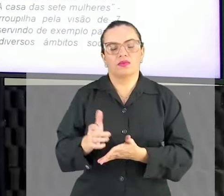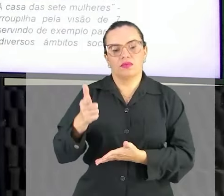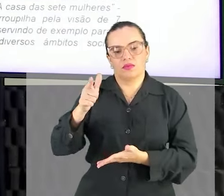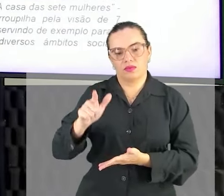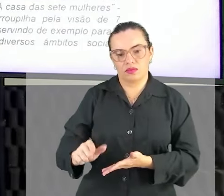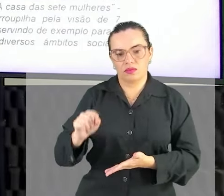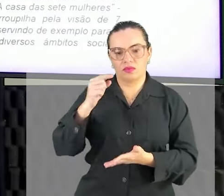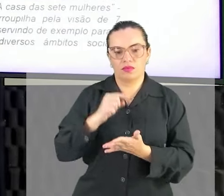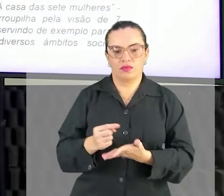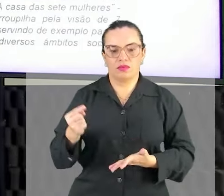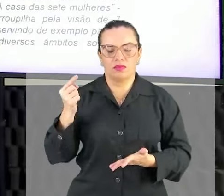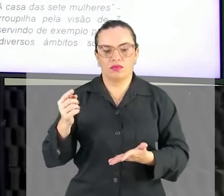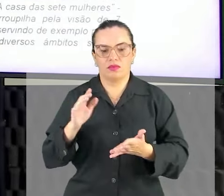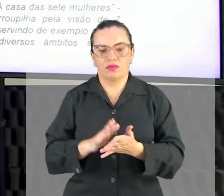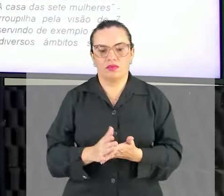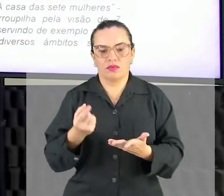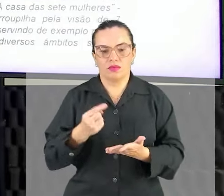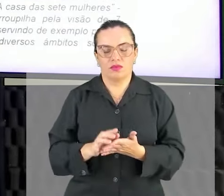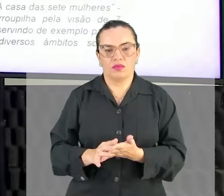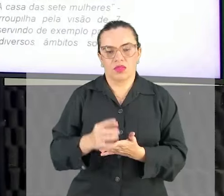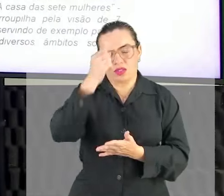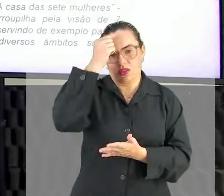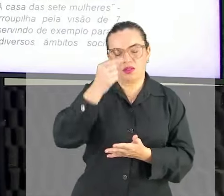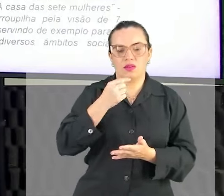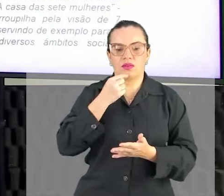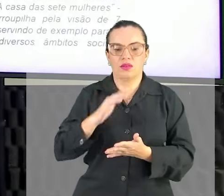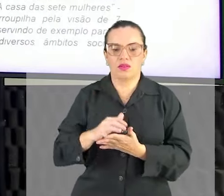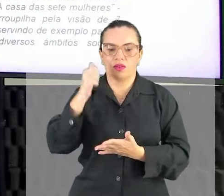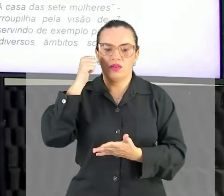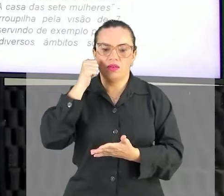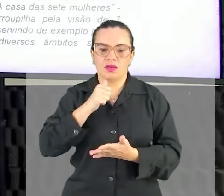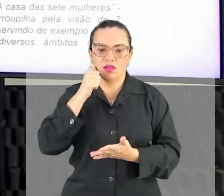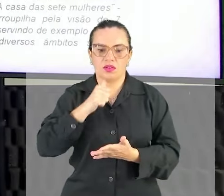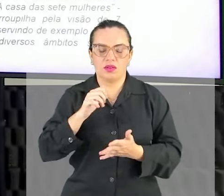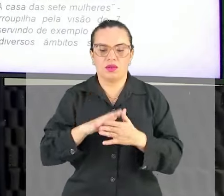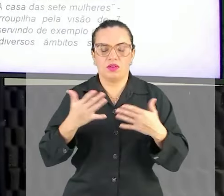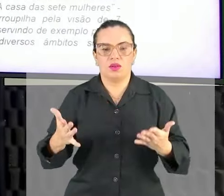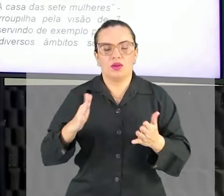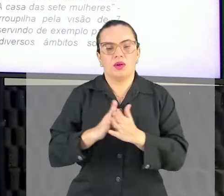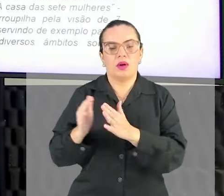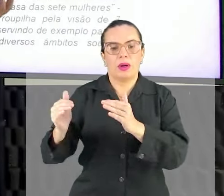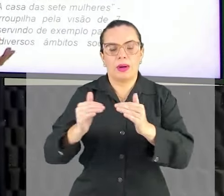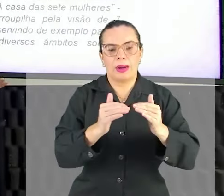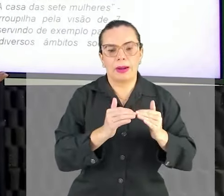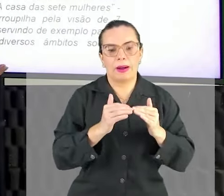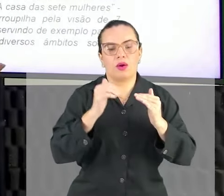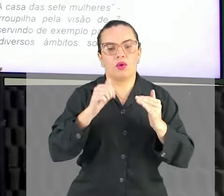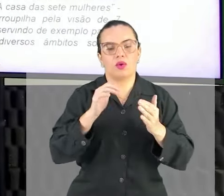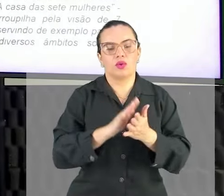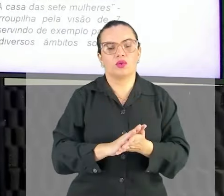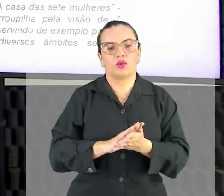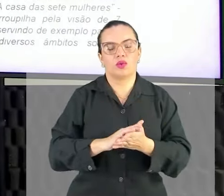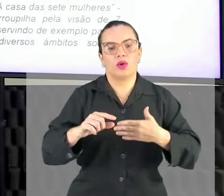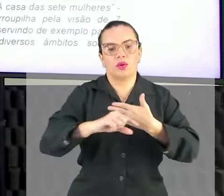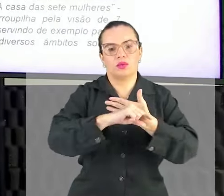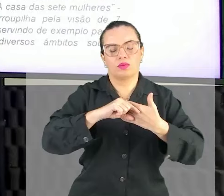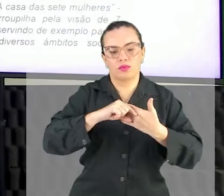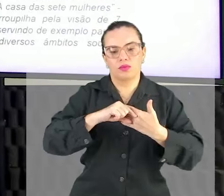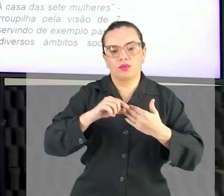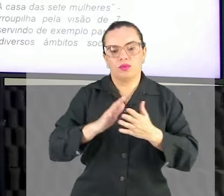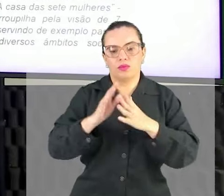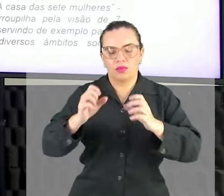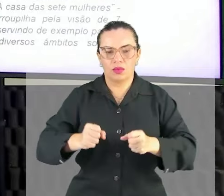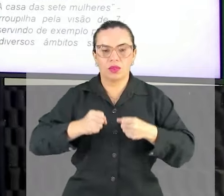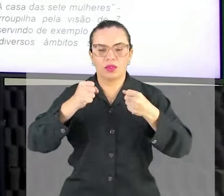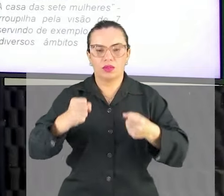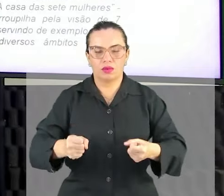opinião do produtor, de forma que a imagem feminina seja uma situação, ou seja, de acordo com o que Chimamanda está dizendo, então eu